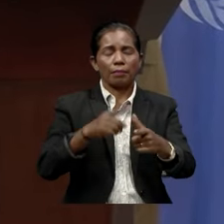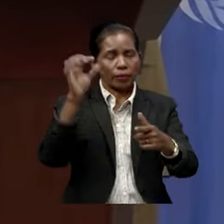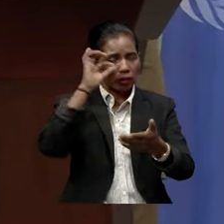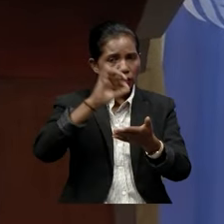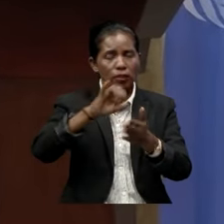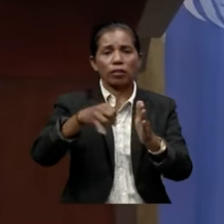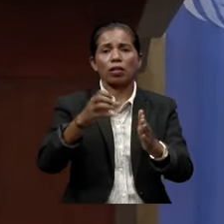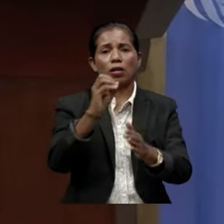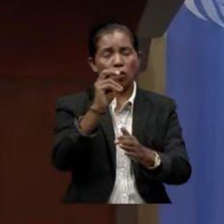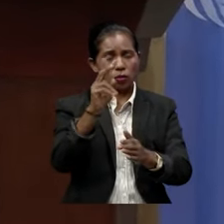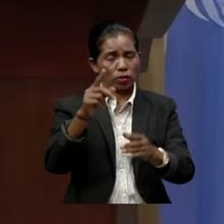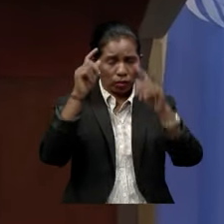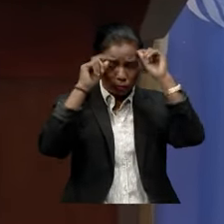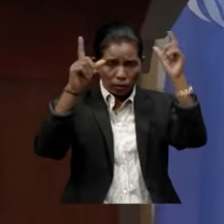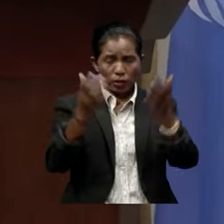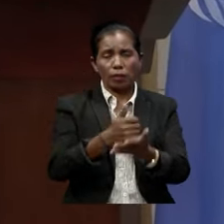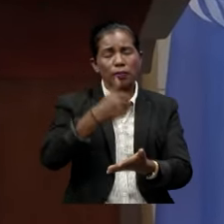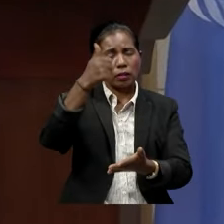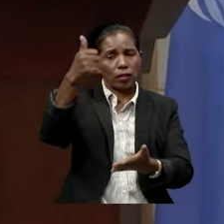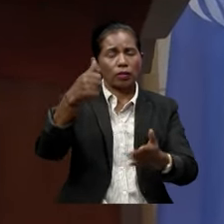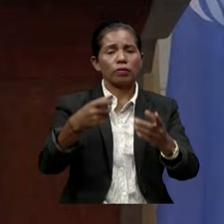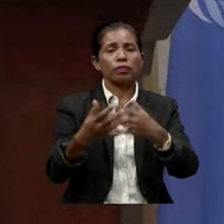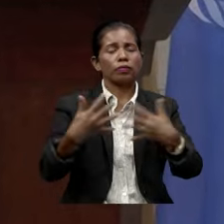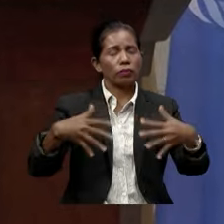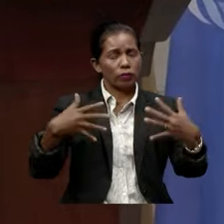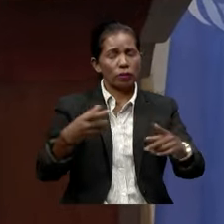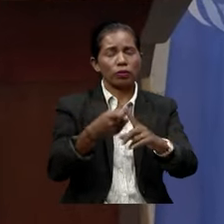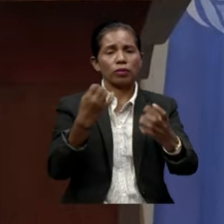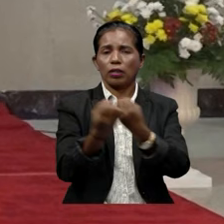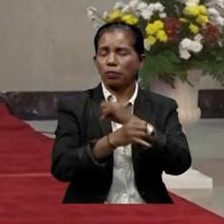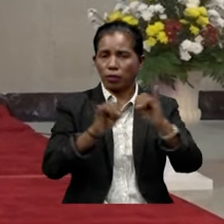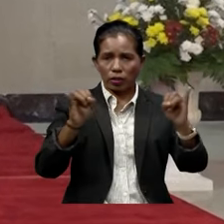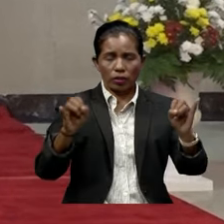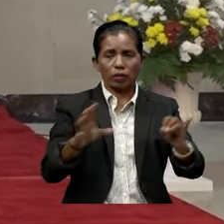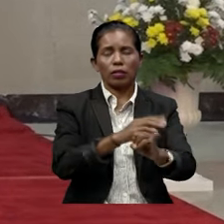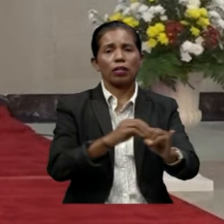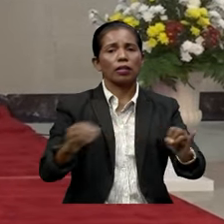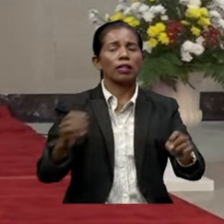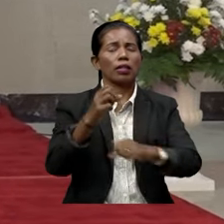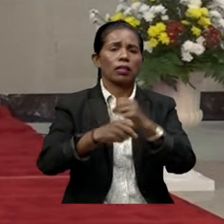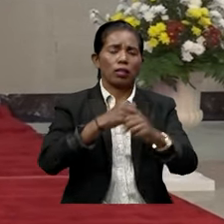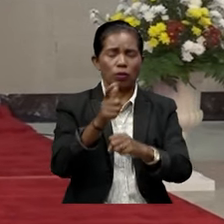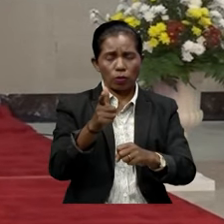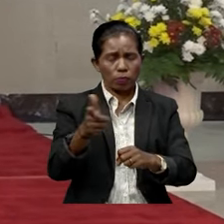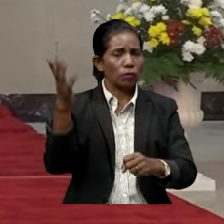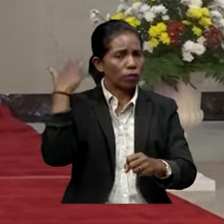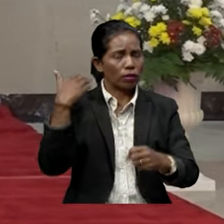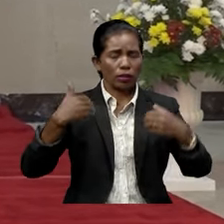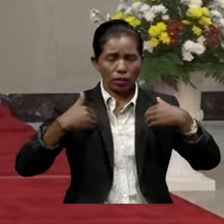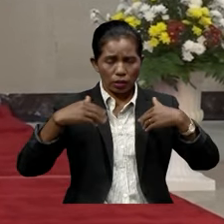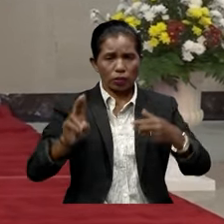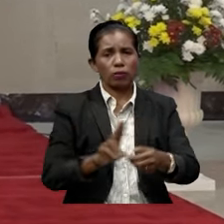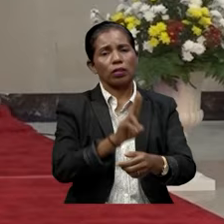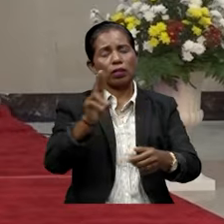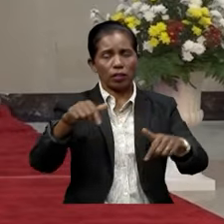ONU Hateten, Timor-Leste, Manafuno, Rússia Inimigo, onde sai nação independente, e a Tinan Ronuro Liubá, também e a unidade entre Timor